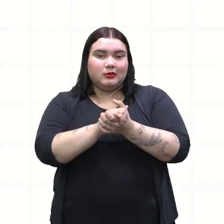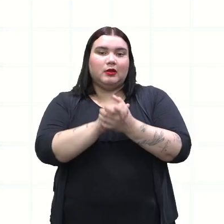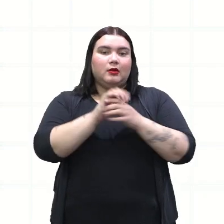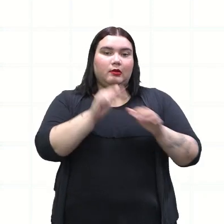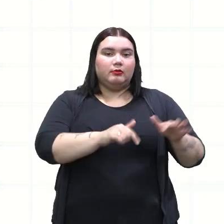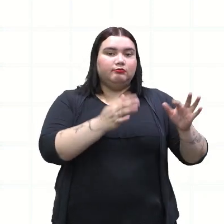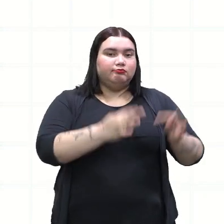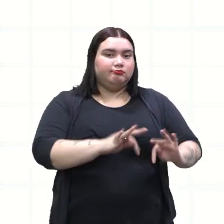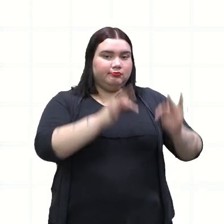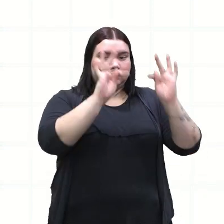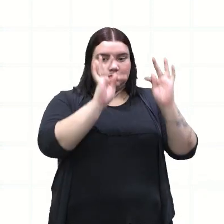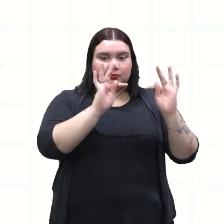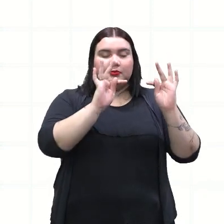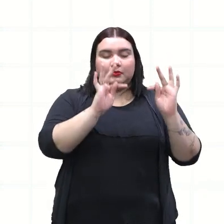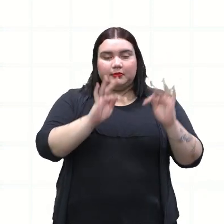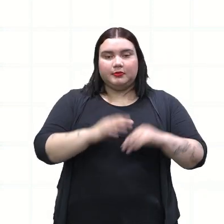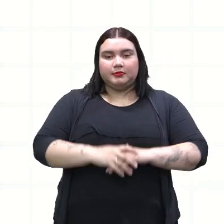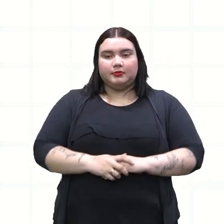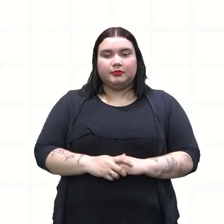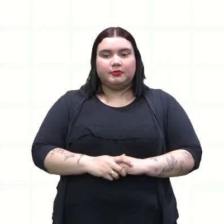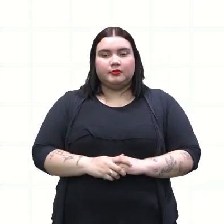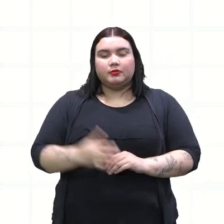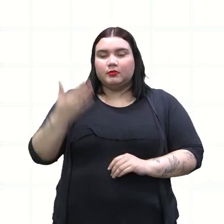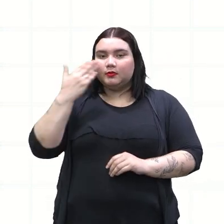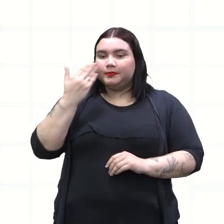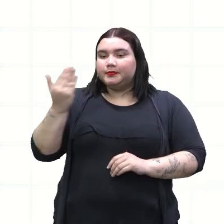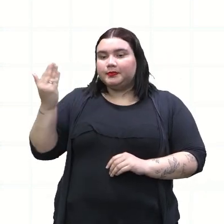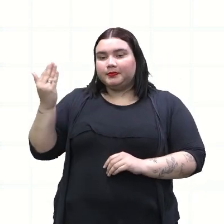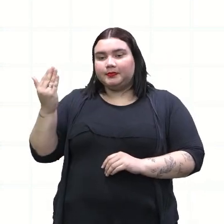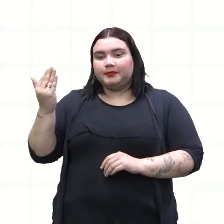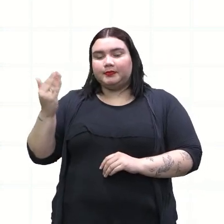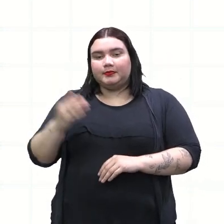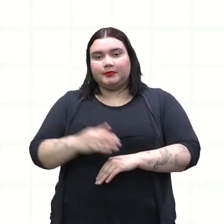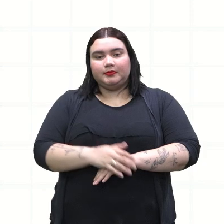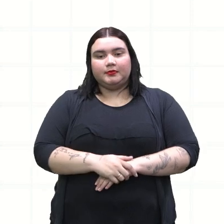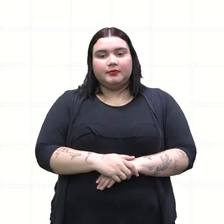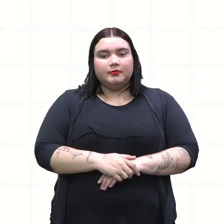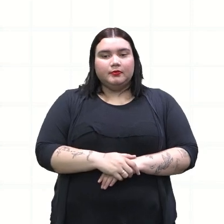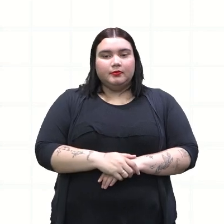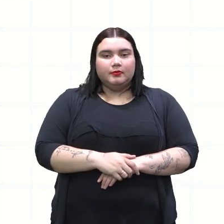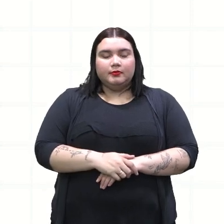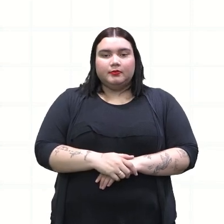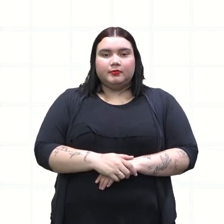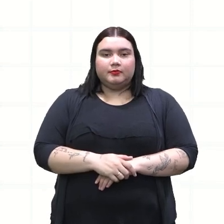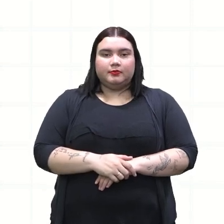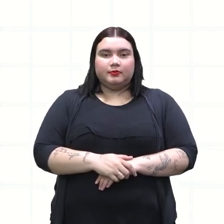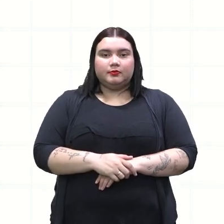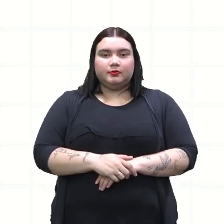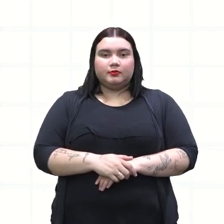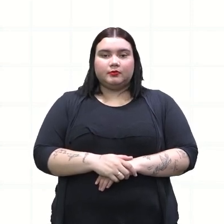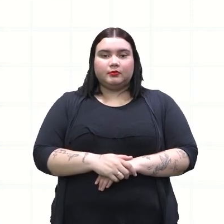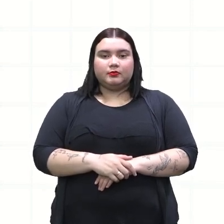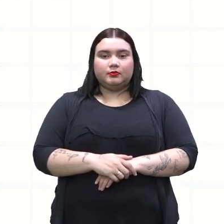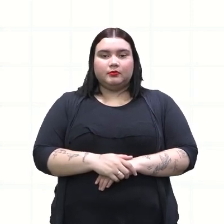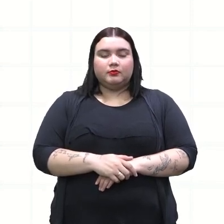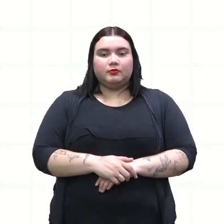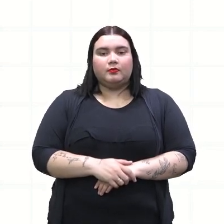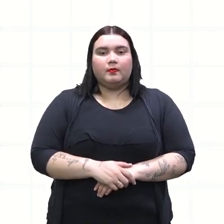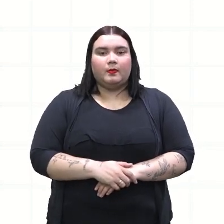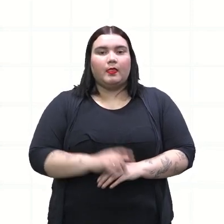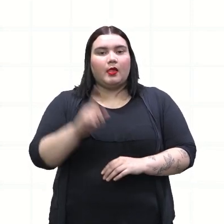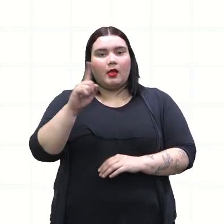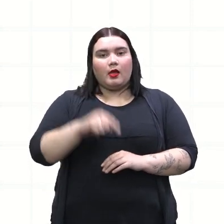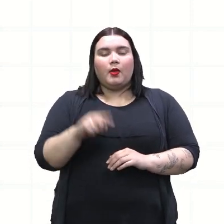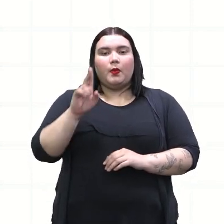aqui vai se comprometer com este holograma, né? Foi criado por